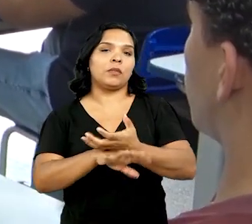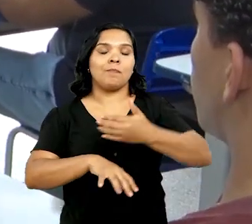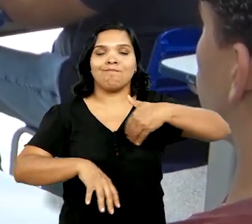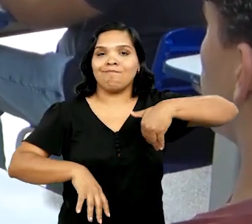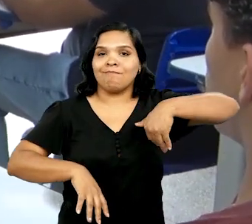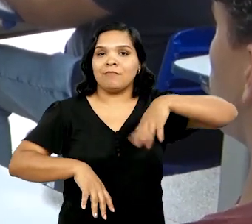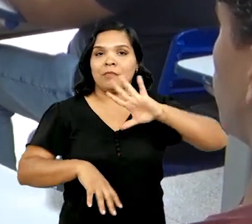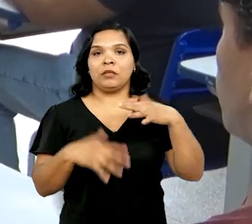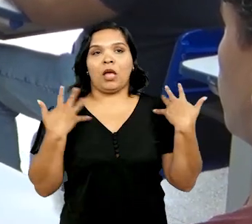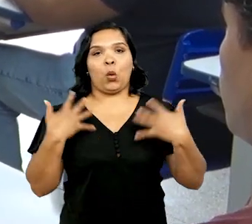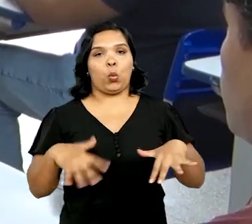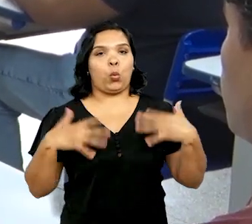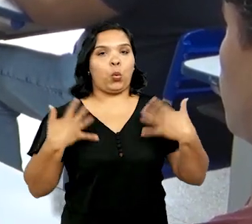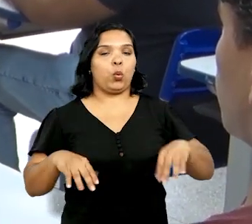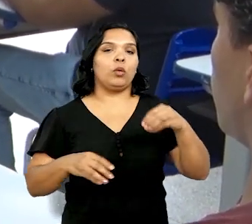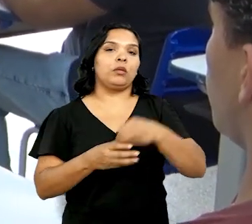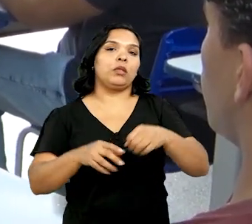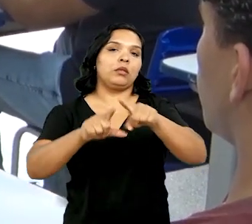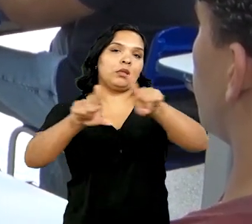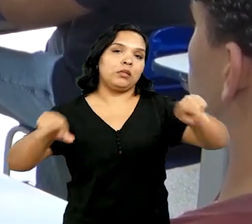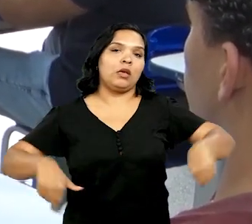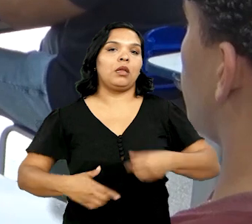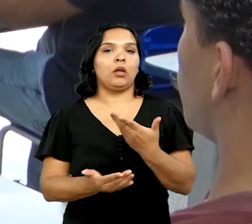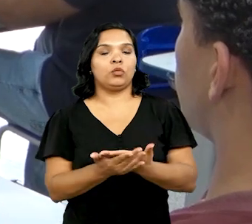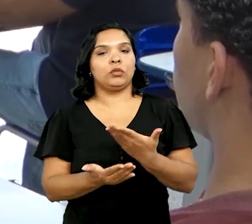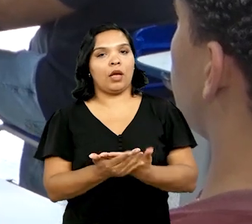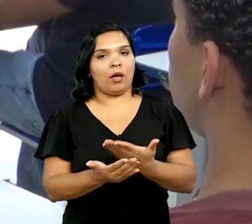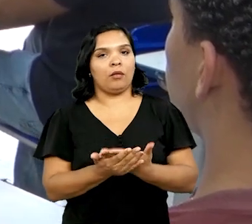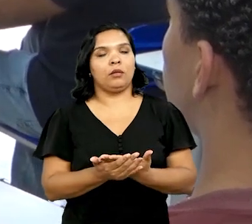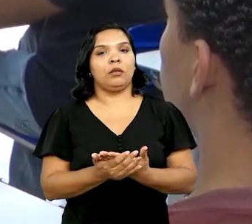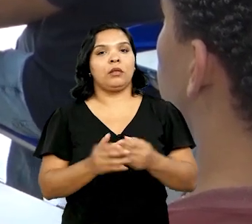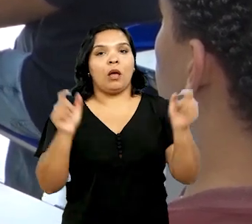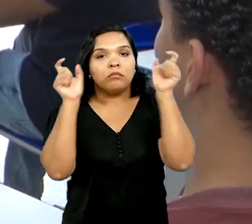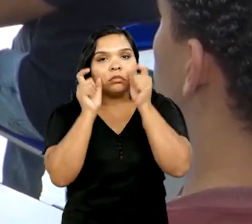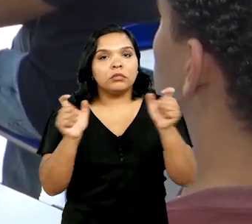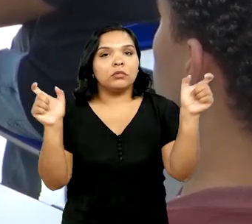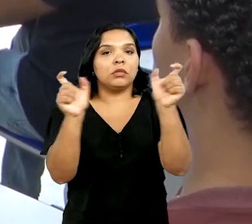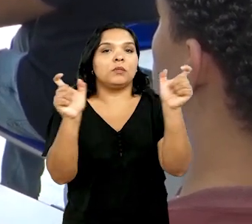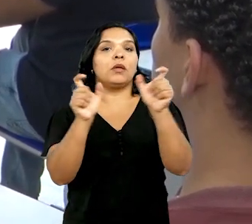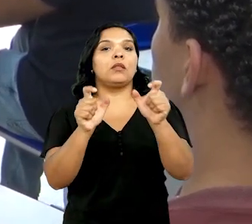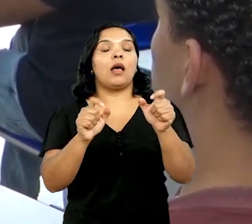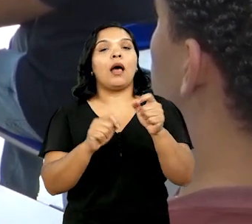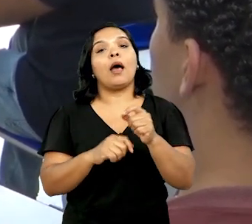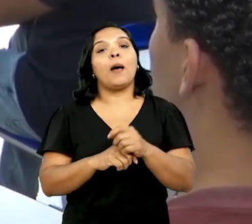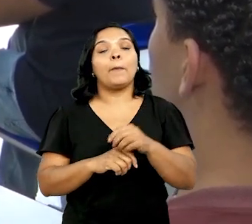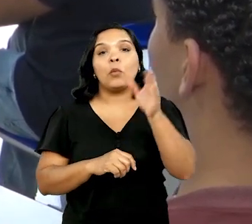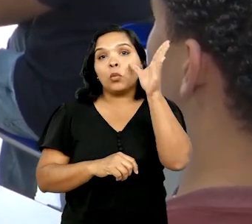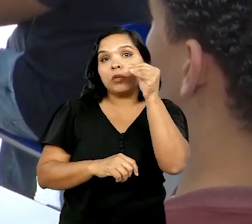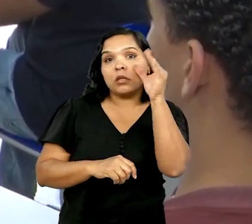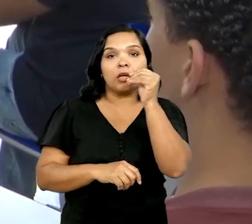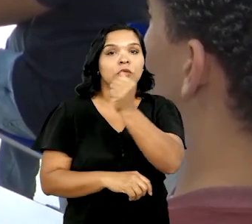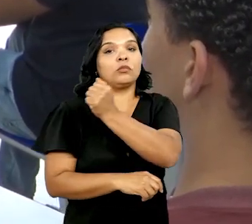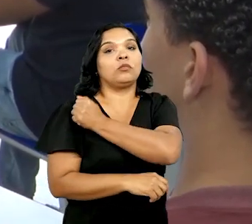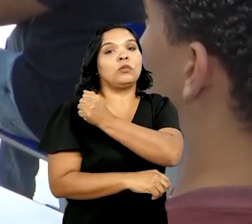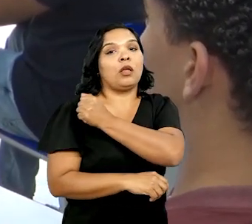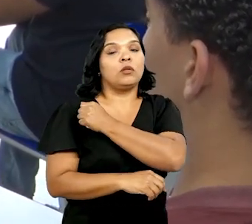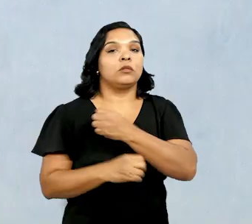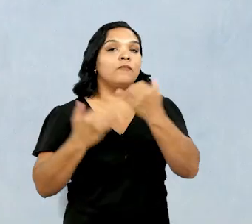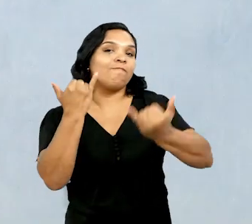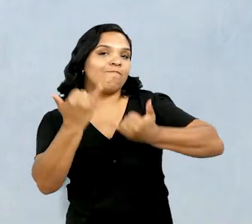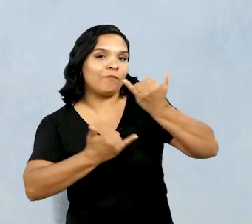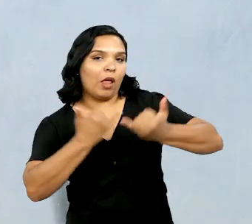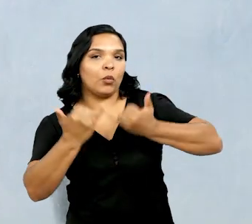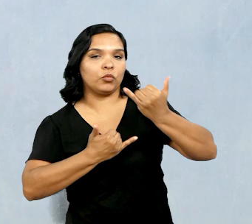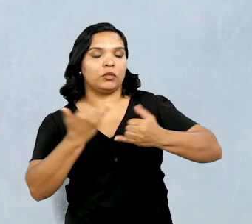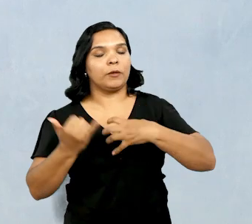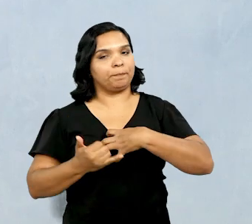disciplina mais temida em sala de aula. Com o uso de truques, a ideia é despertar a curiosidade dos estudantes de forma lúdica.